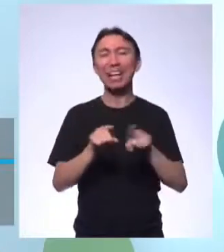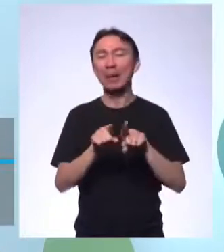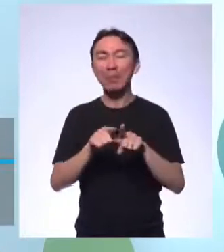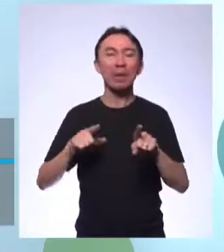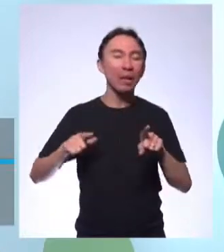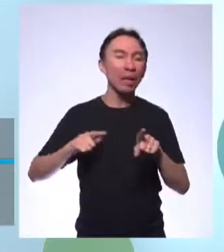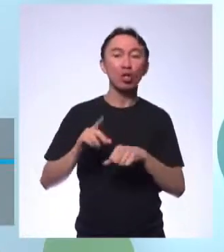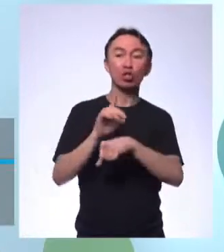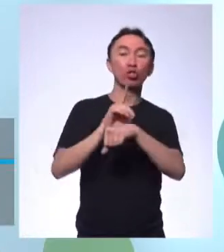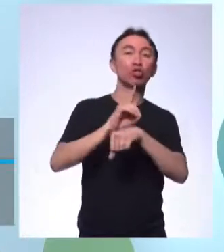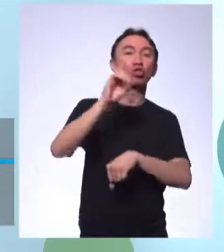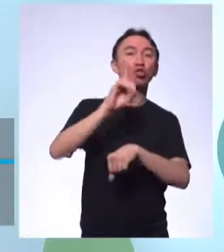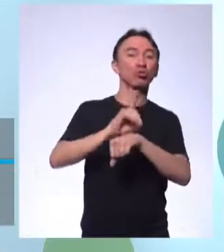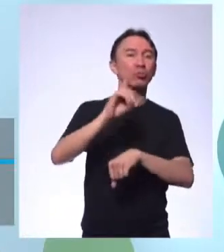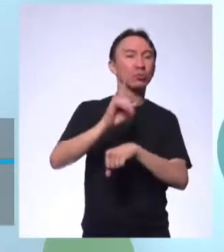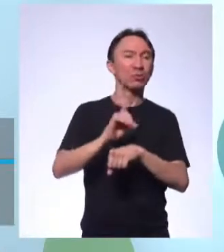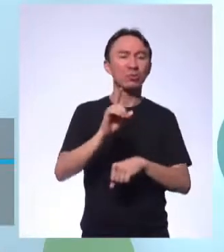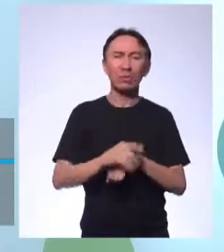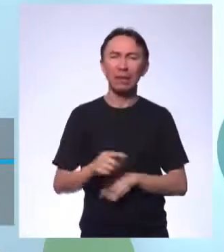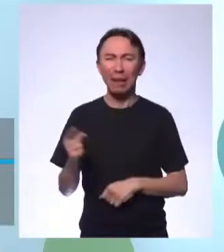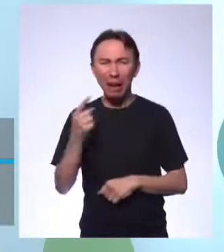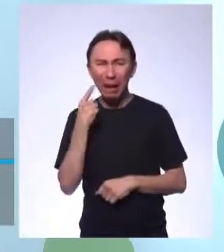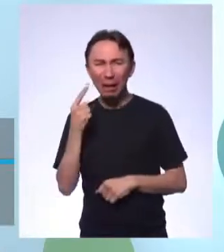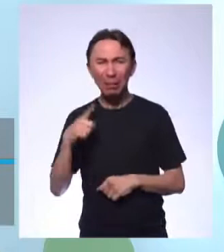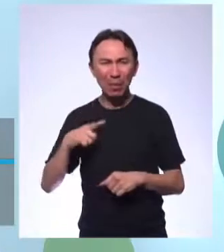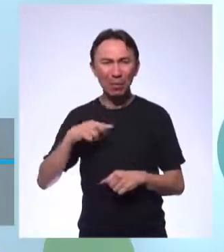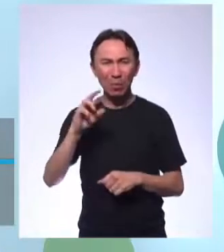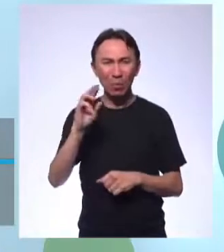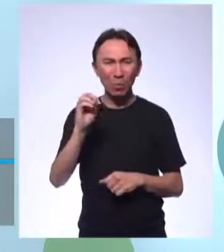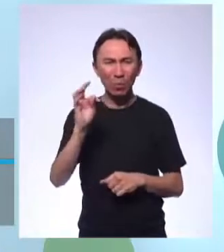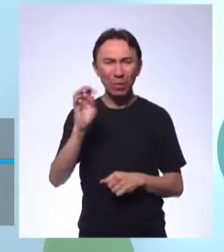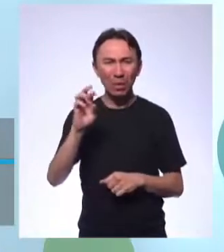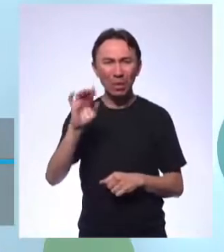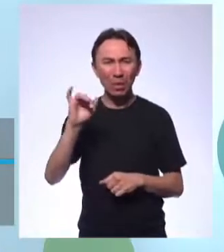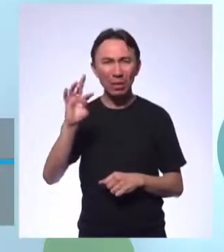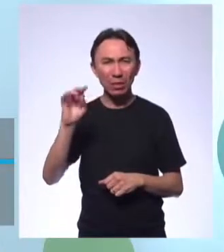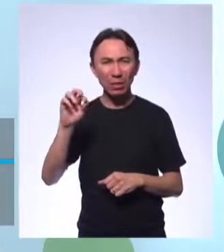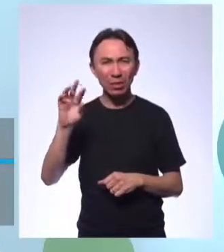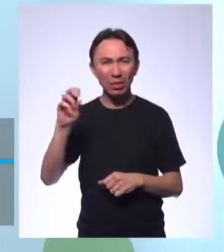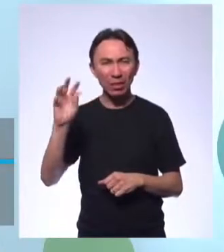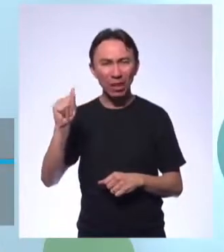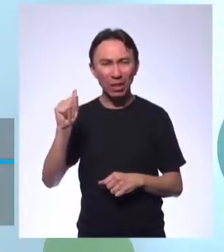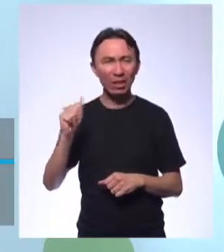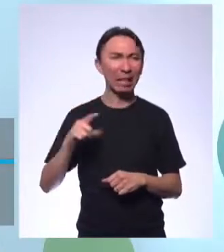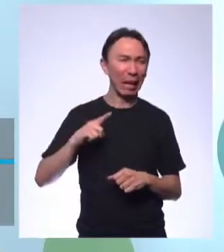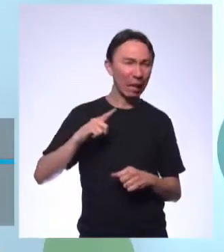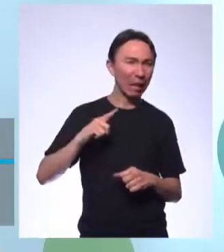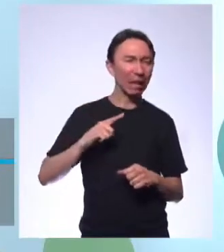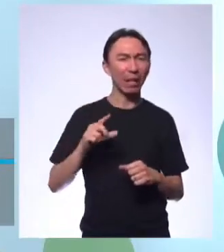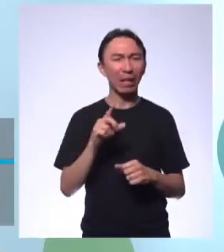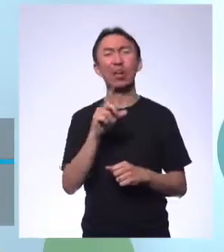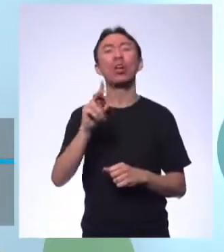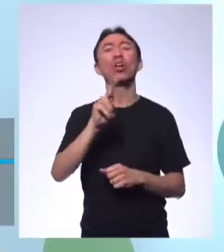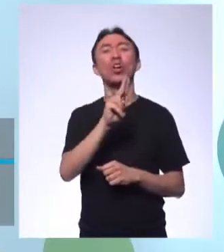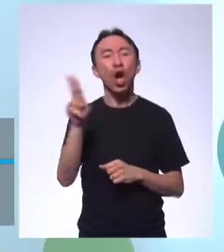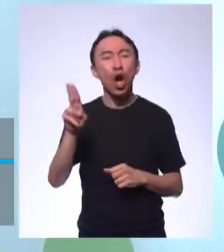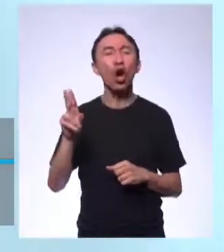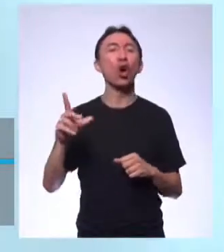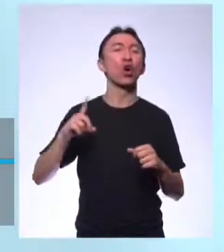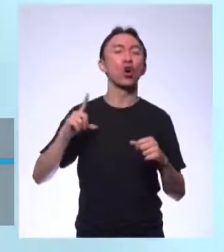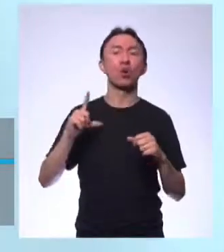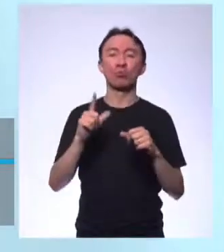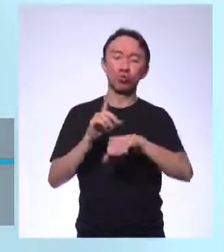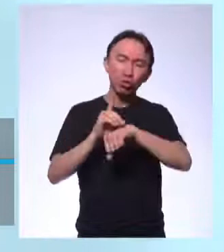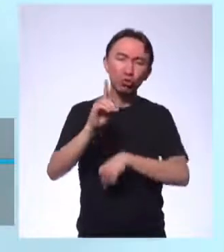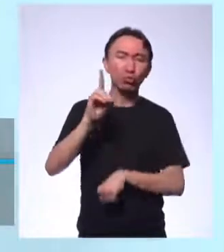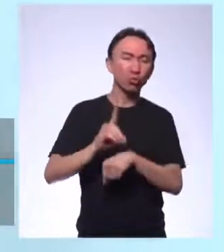roteirista do filme. Eu não lembro se o roteirista aparece, né? Mas em geral é isso, nome da Sim, obra, o diretor, né? sim, O roteirista sim, aparece. sim. Então